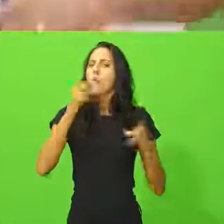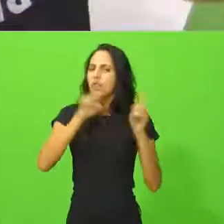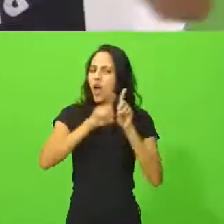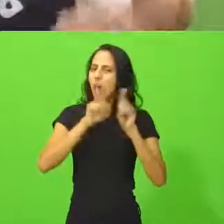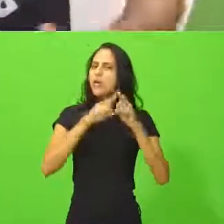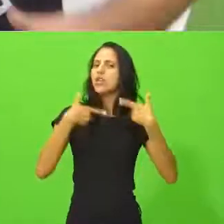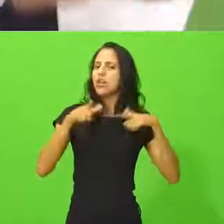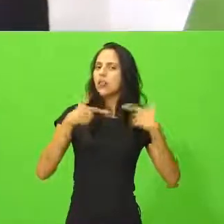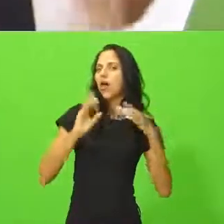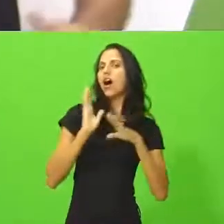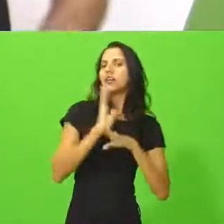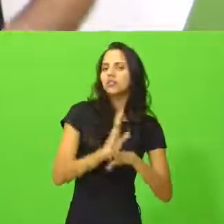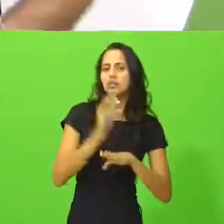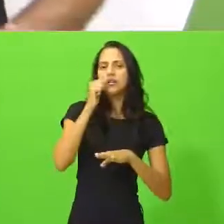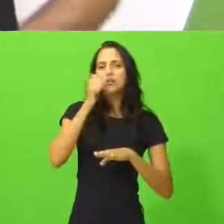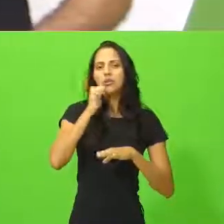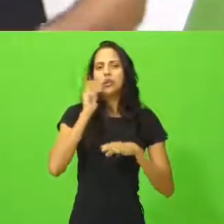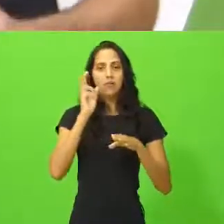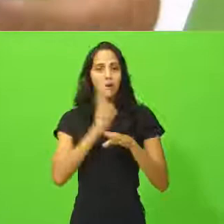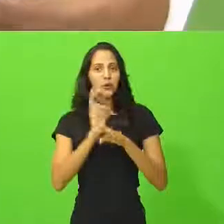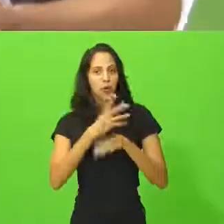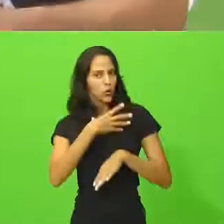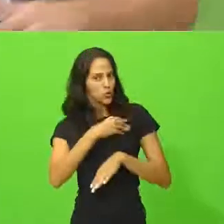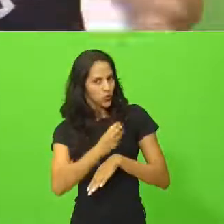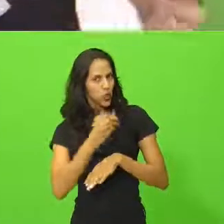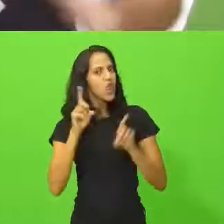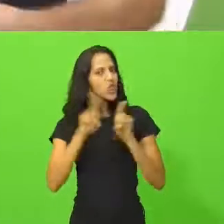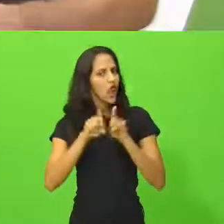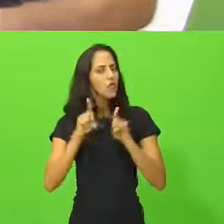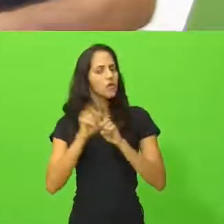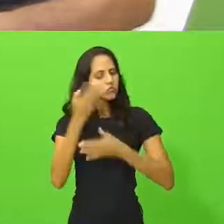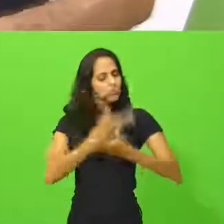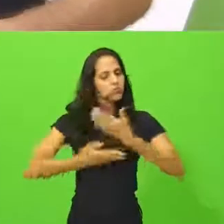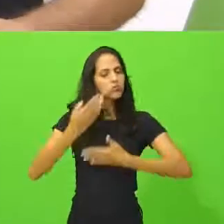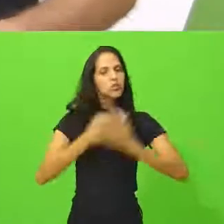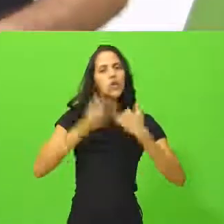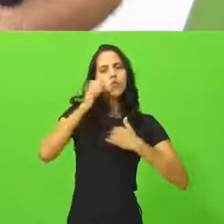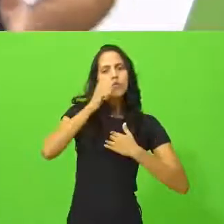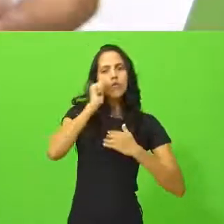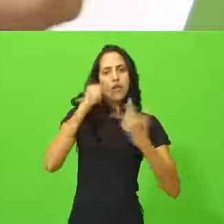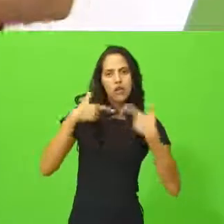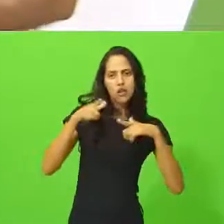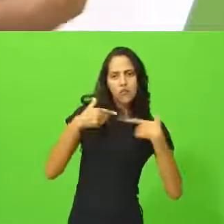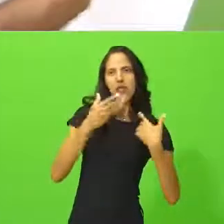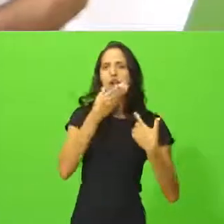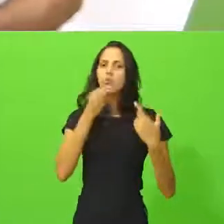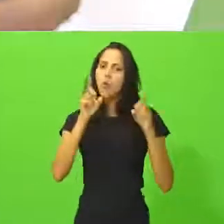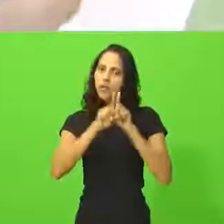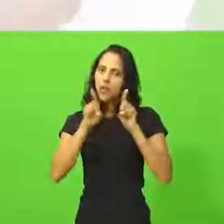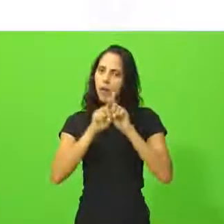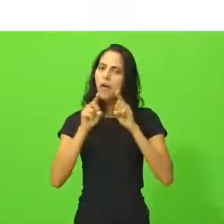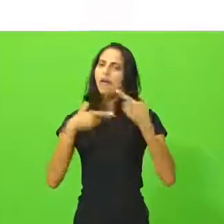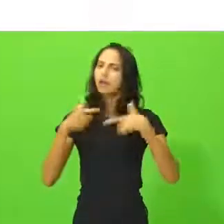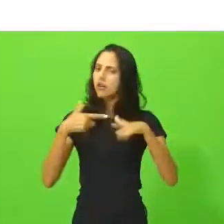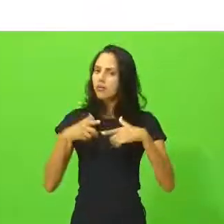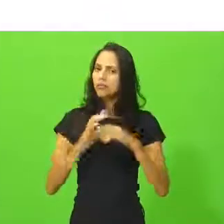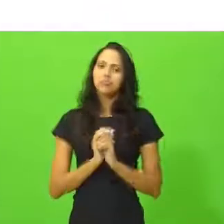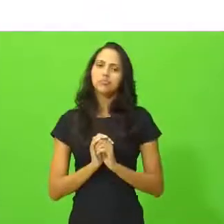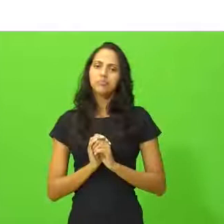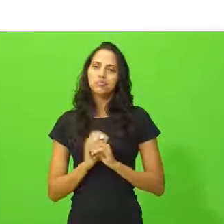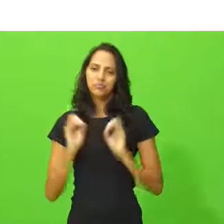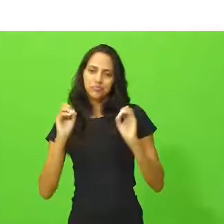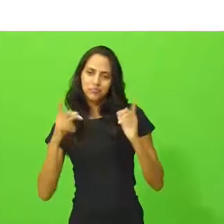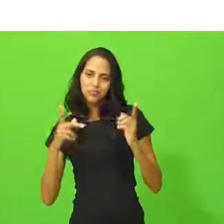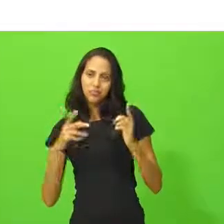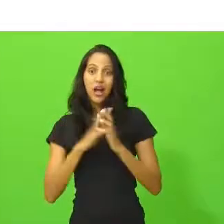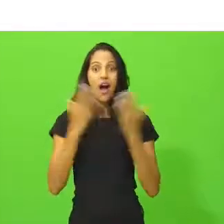trabalhar, né? Em casa, cuidar dos filhos. Não sei, né? São previsões aí que nós estamos notando. Vamos continuar a respeito sobre os